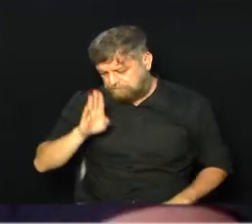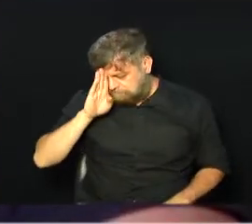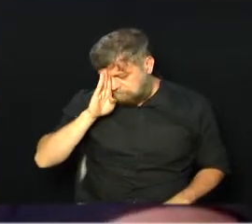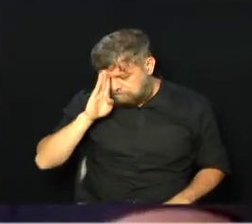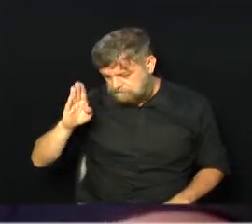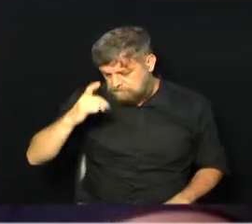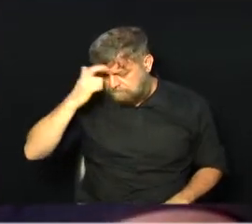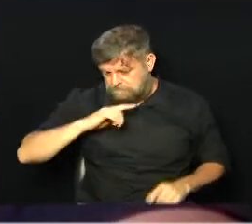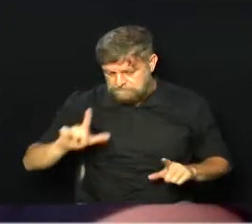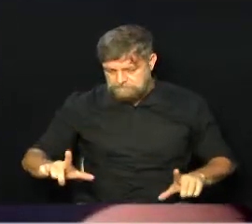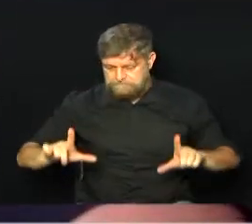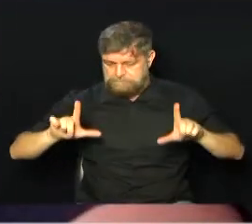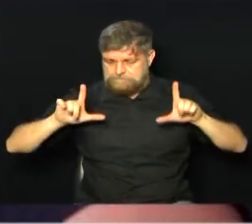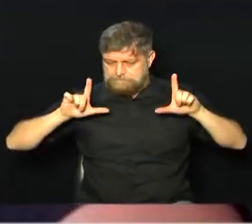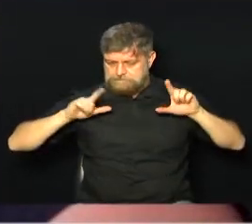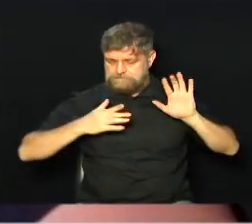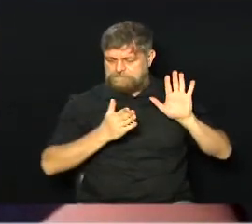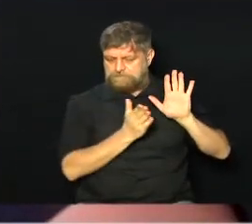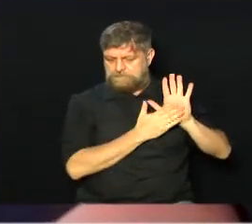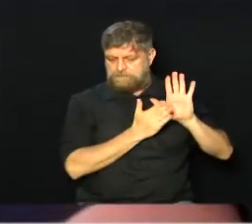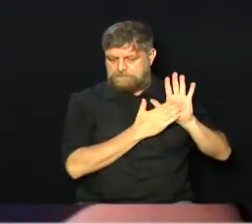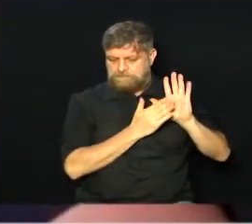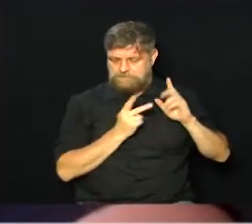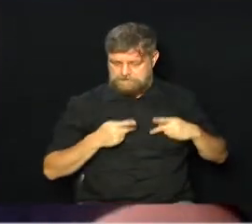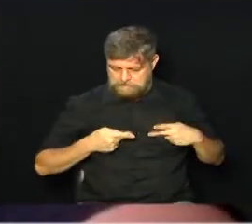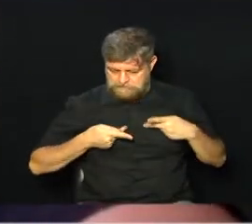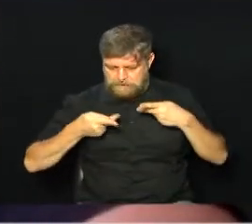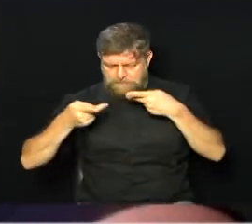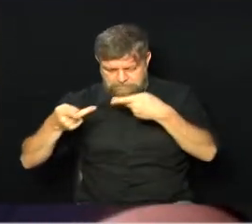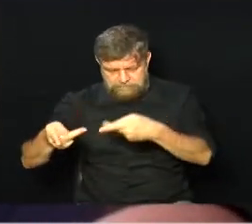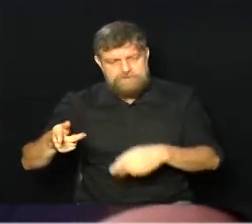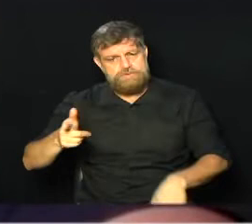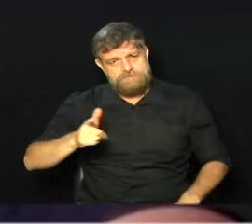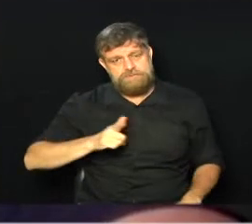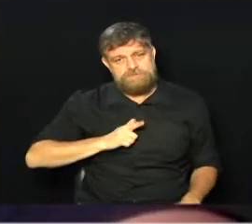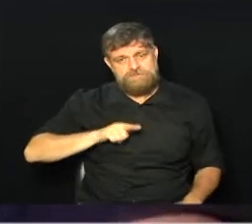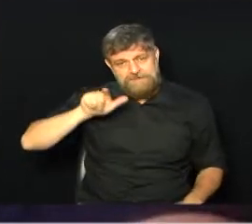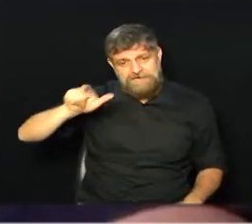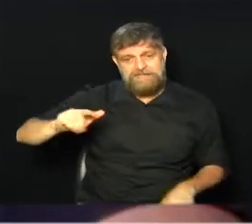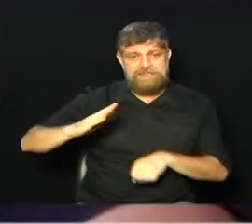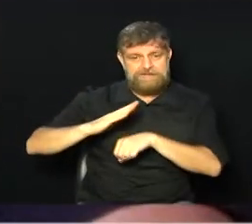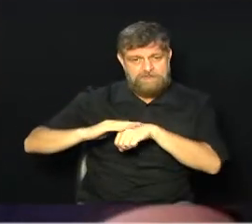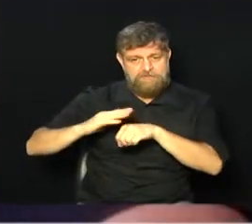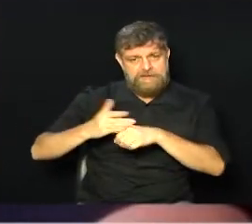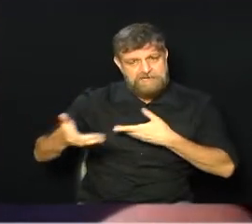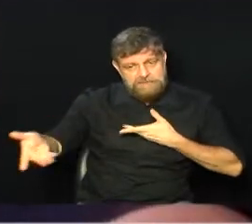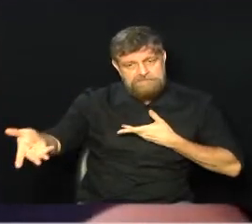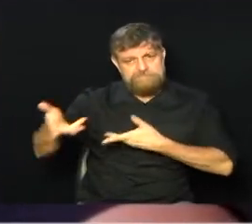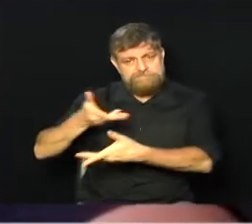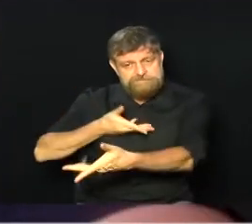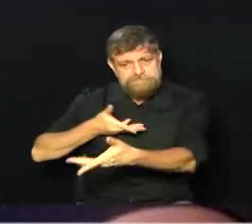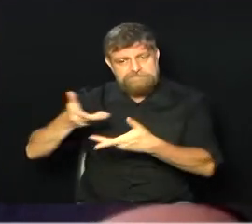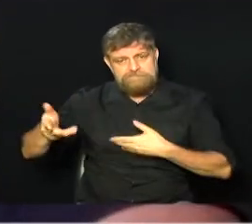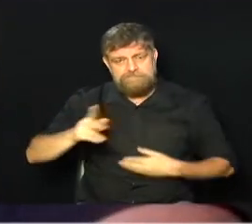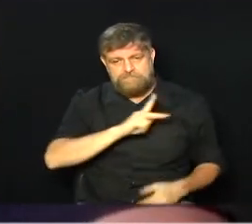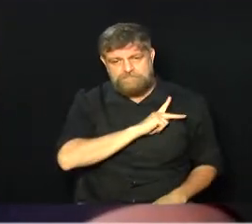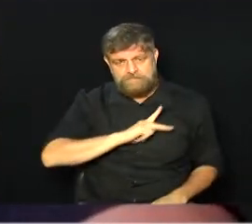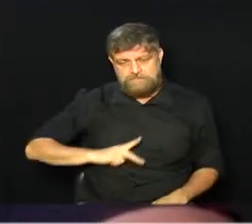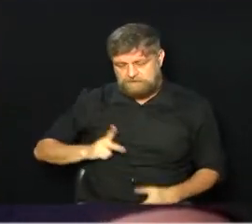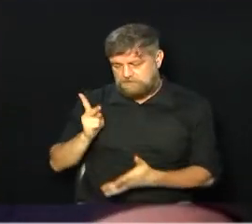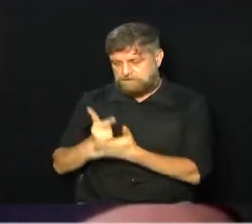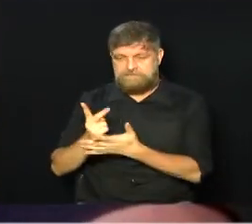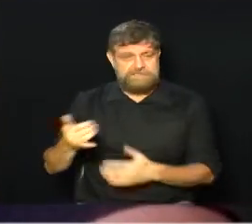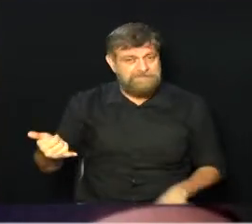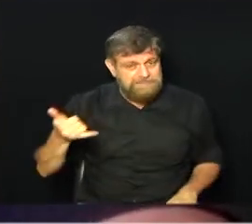aparecer, tive muitas propostas. Então, e eles têm um carinho muito grande por mim, o presidente sempre me